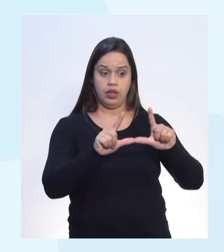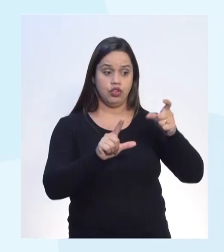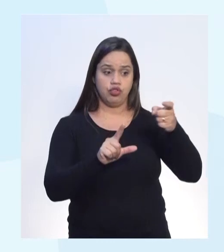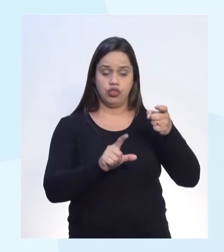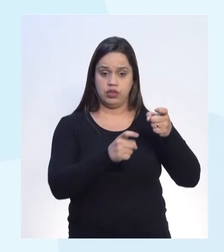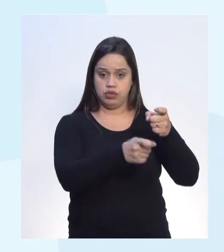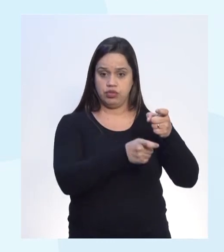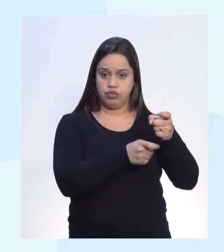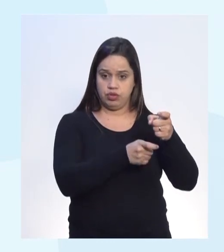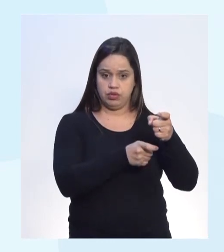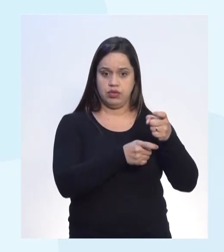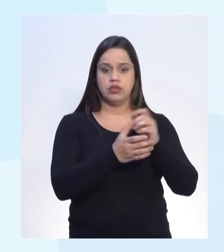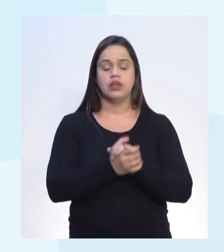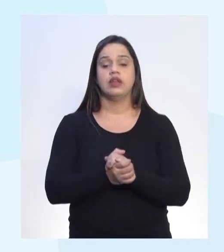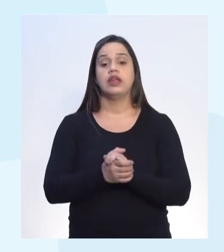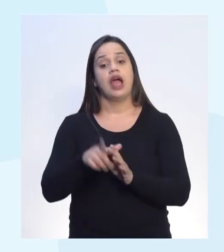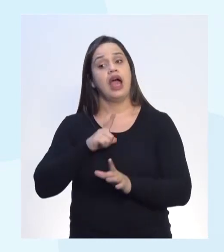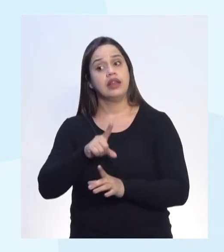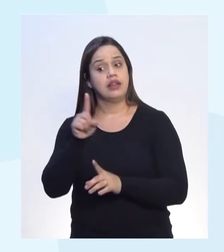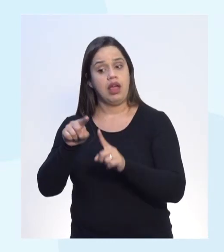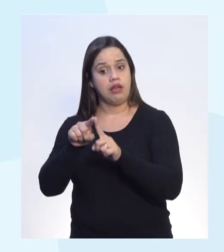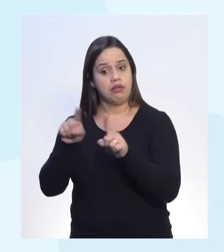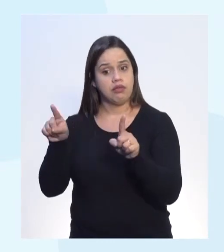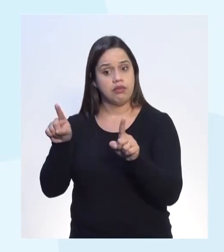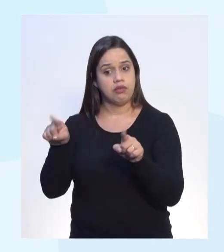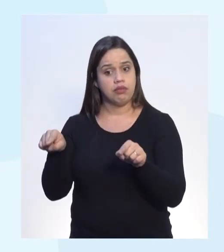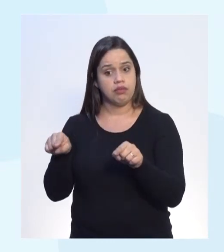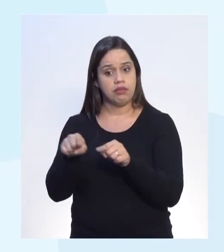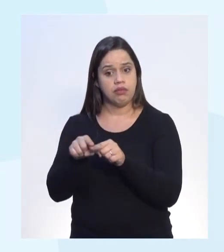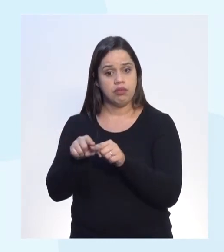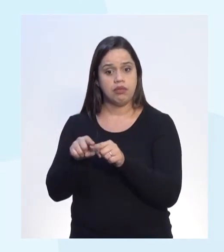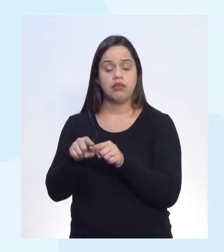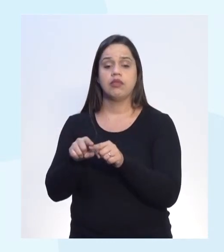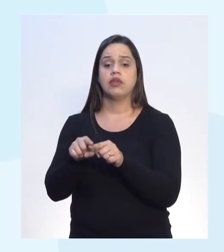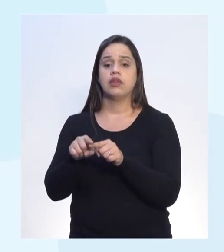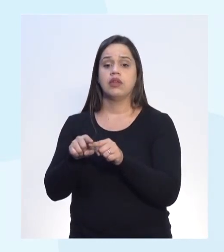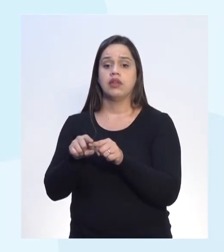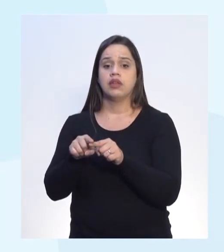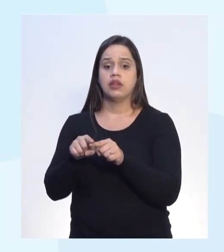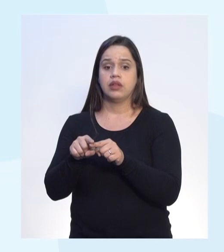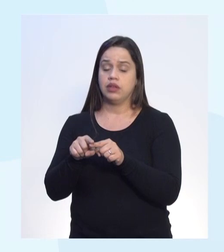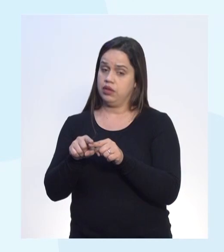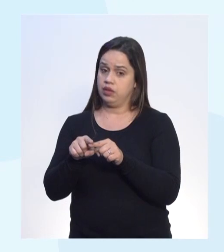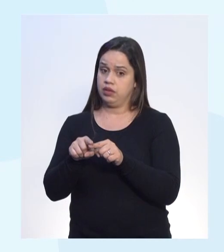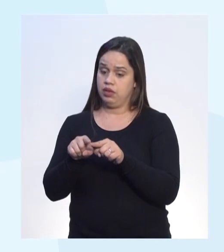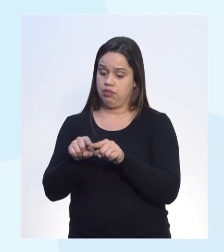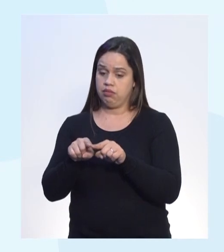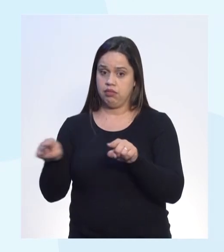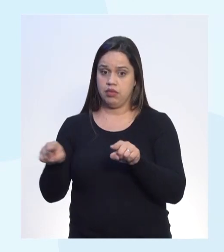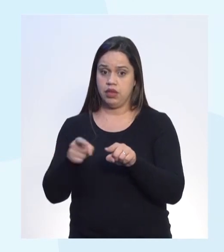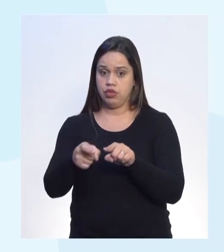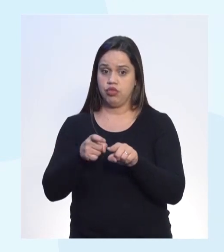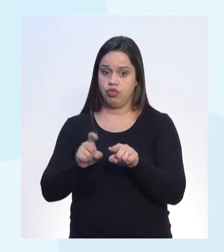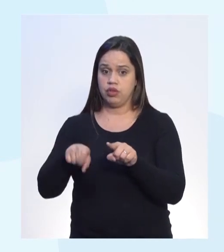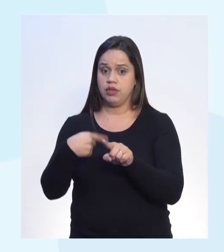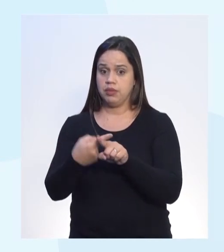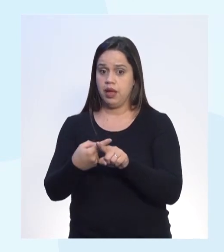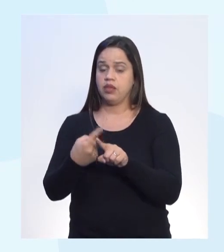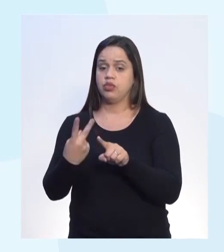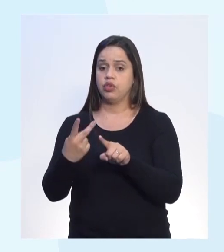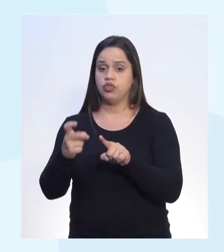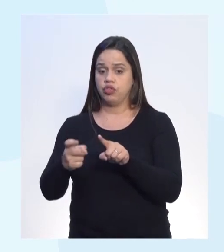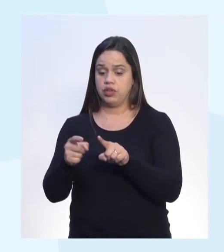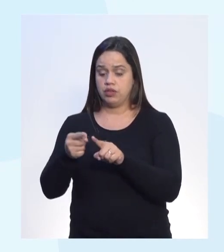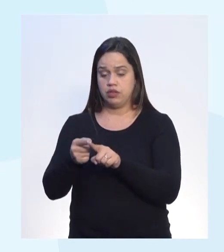x, ok? E aí a gente tem um retângulo, cuja base é x mais 2x e a altura dele